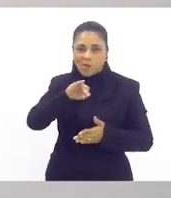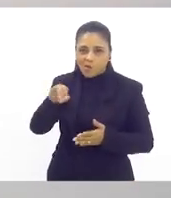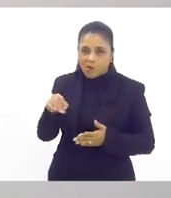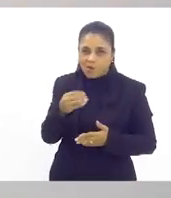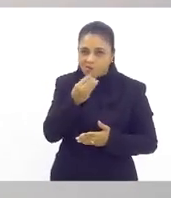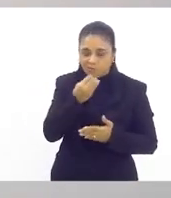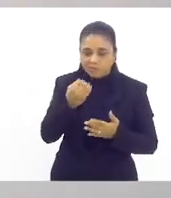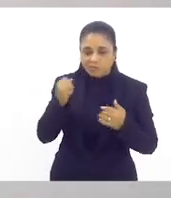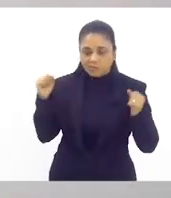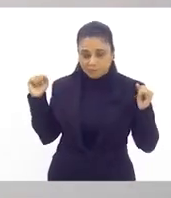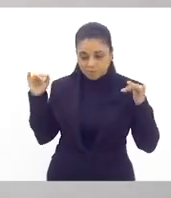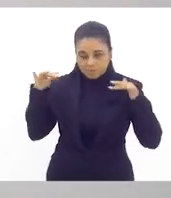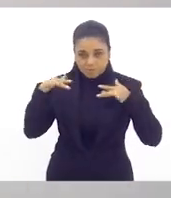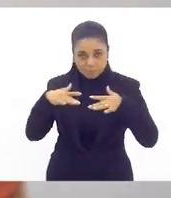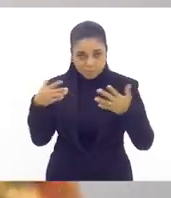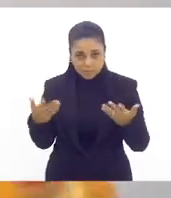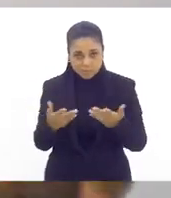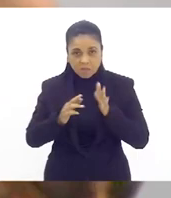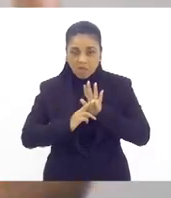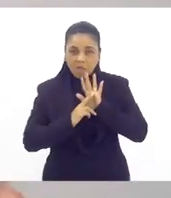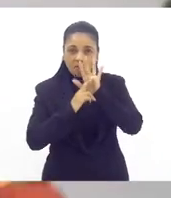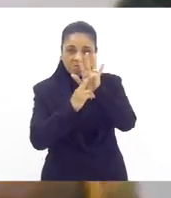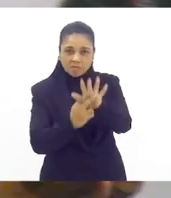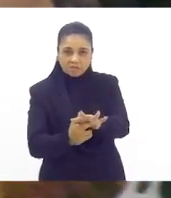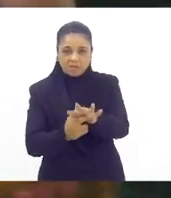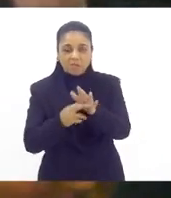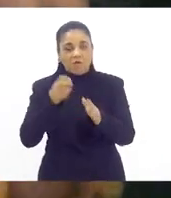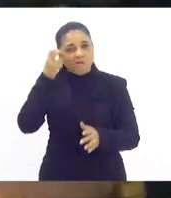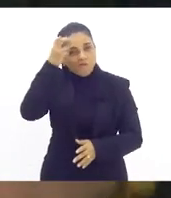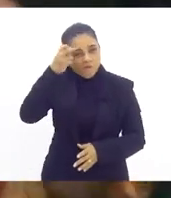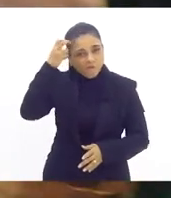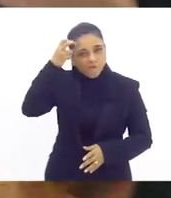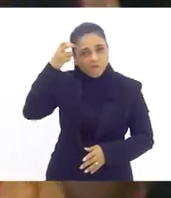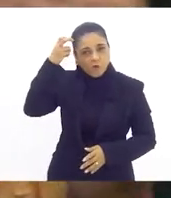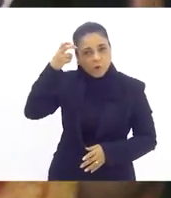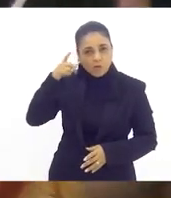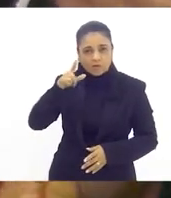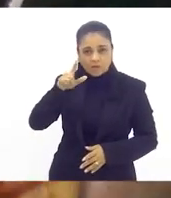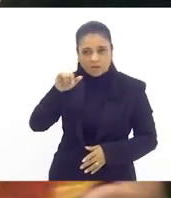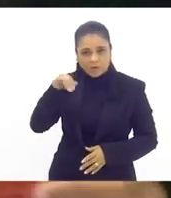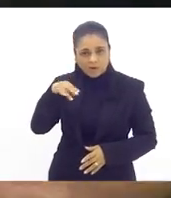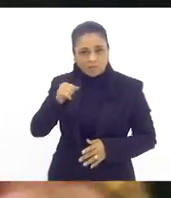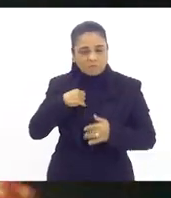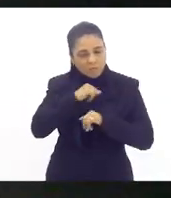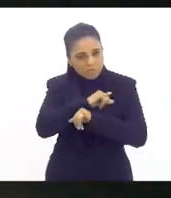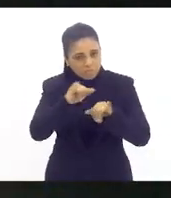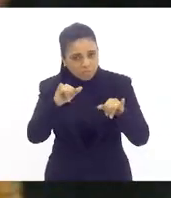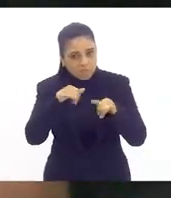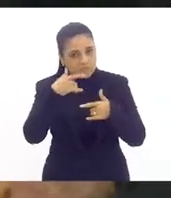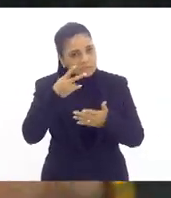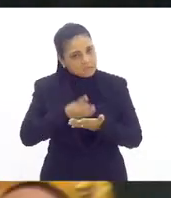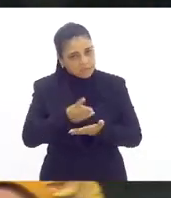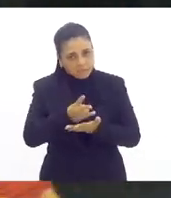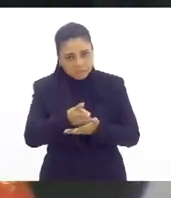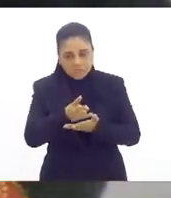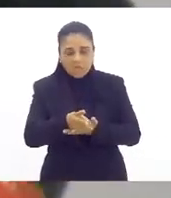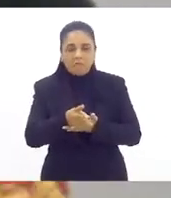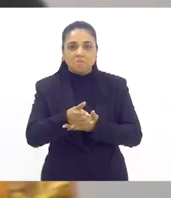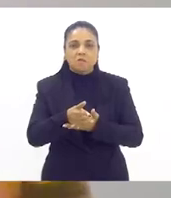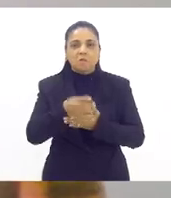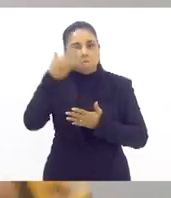auditório cheio de representação Verônica Verônica vem dizendo isso nas suas falas e algo que a gente consegue